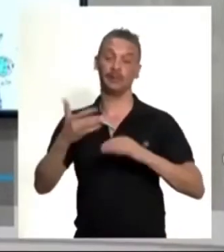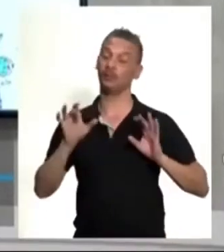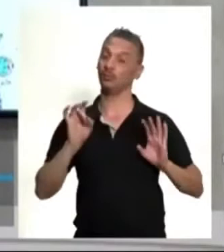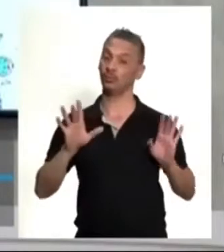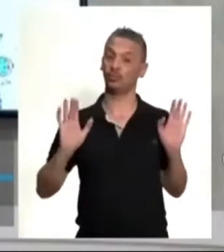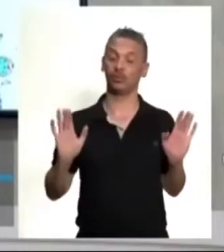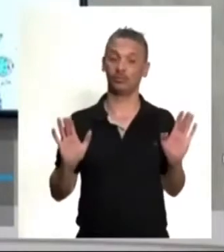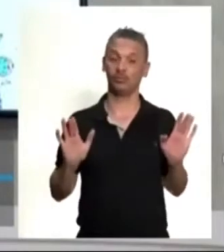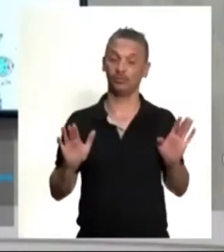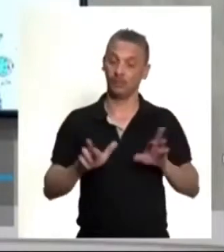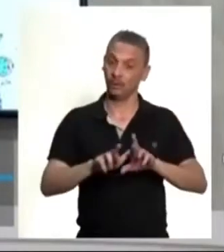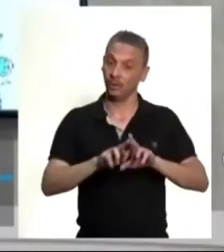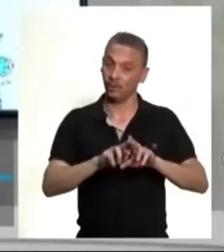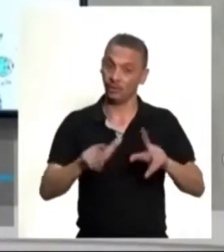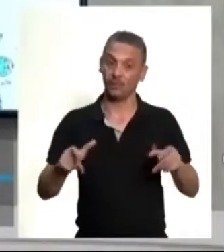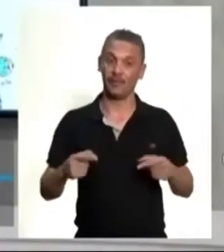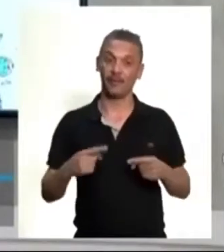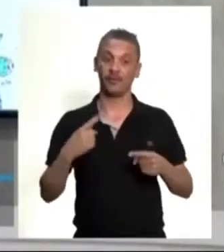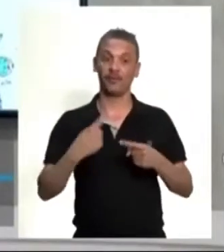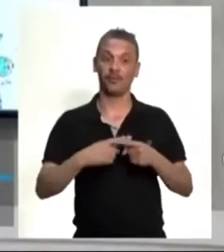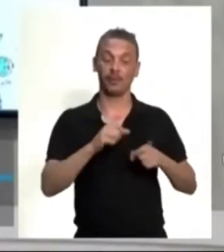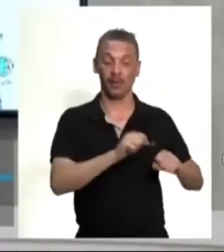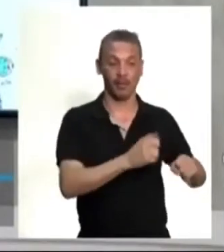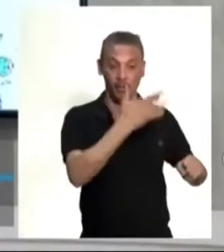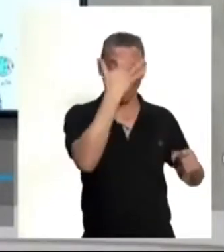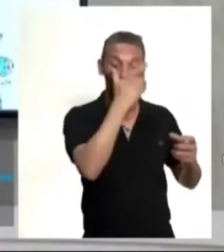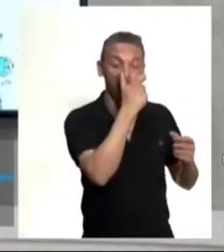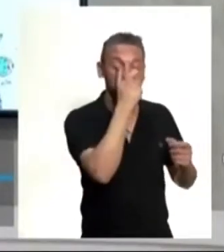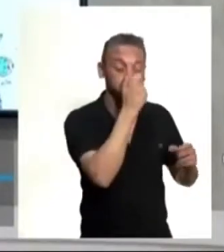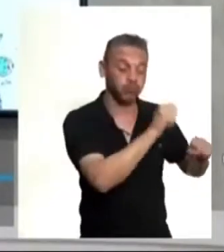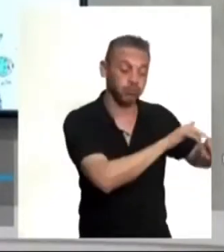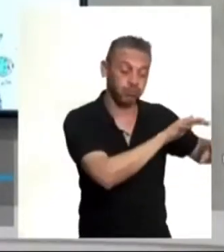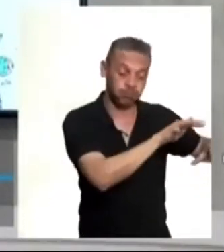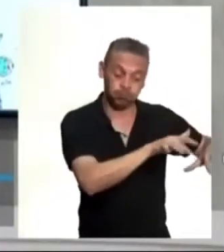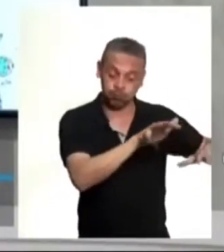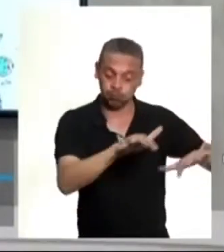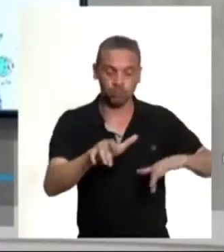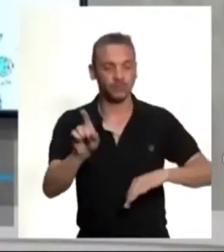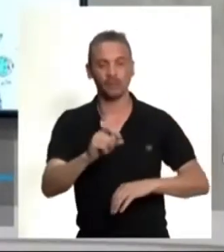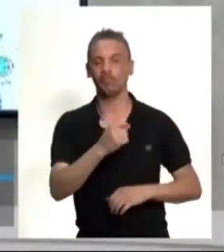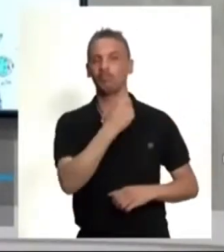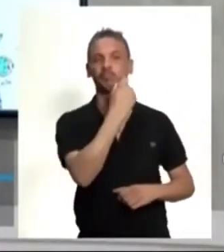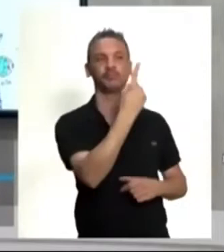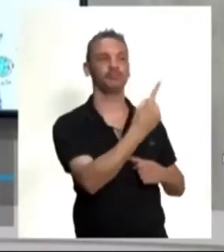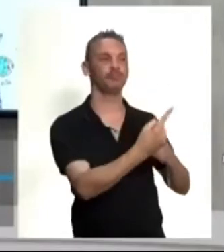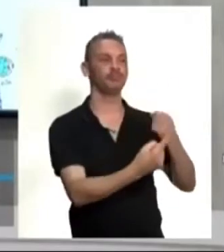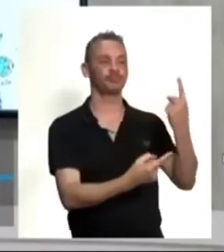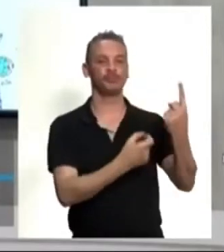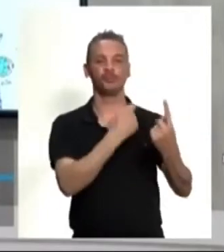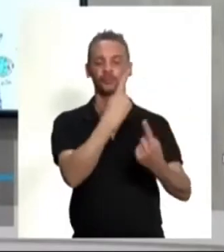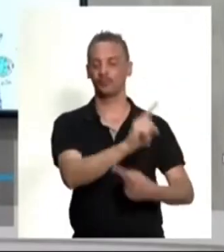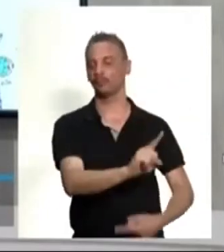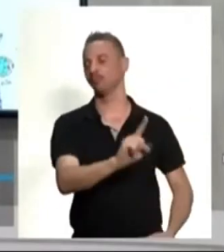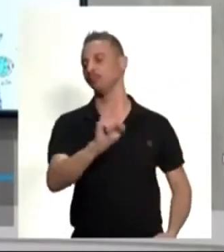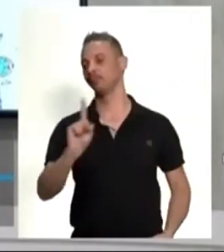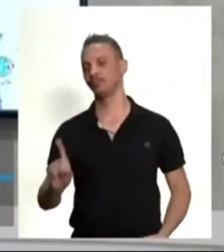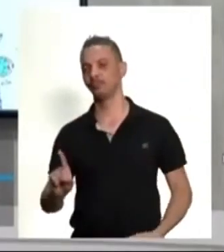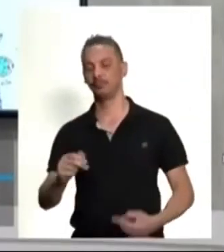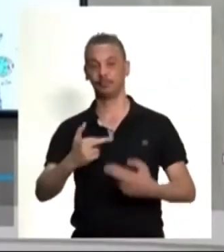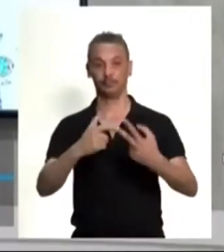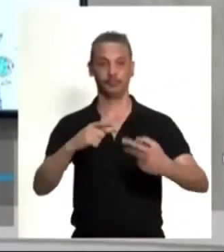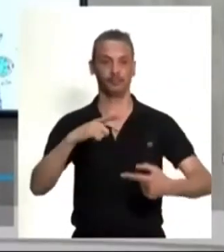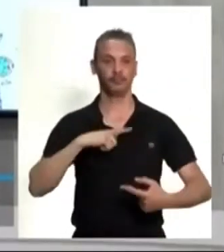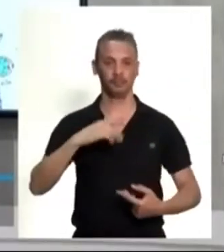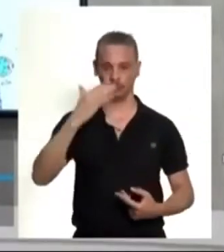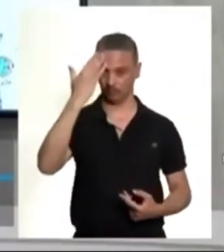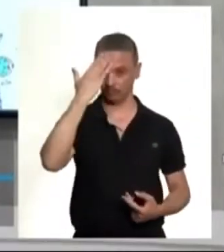mais um êxodo, porque não é mais uma saída em massa. Tudo bem? O êxodo rural é definido por uma saída em massa, um